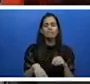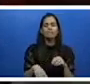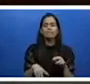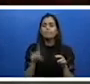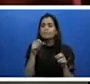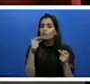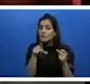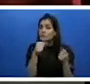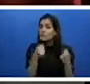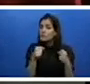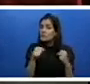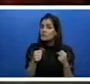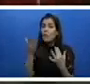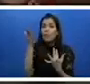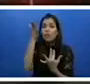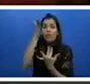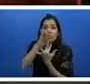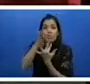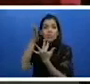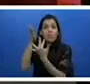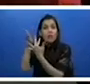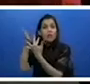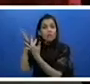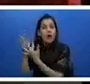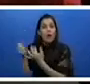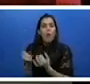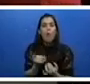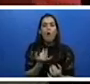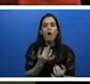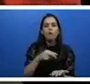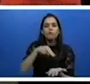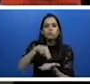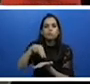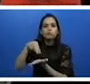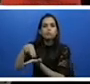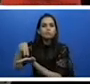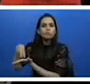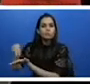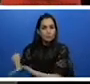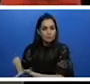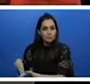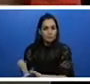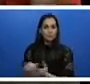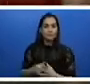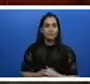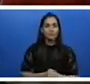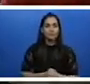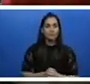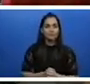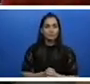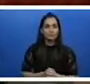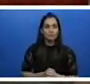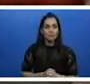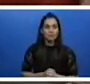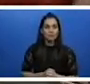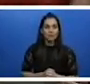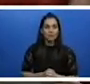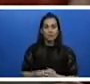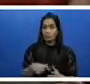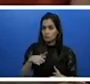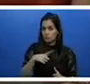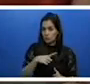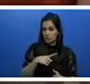que é o intervalo, professora? É de quanto enquanto a reta caminha. Aqui eu tenho duas